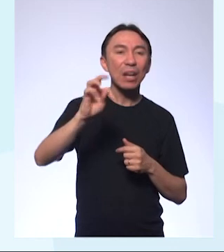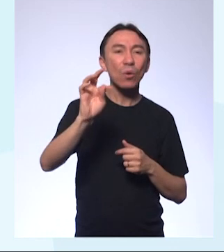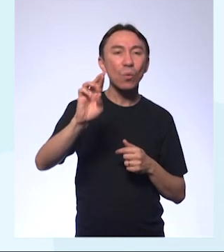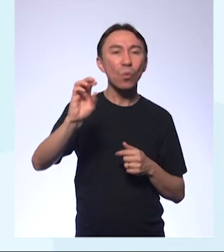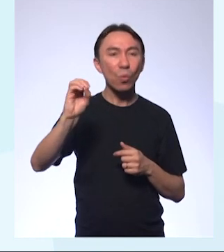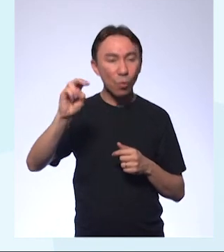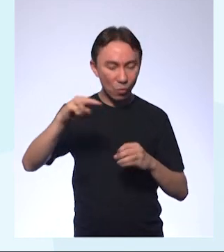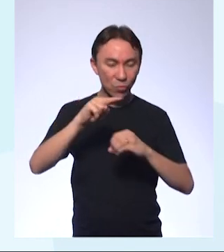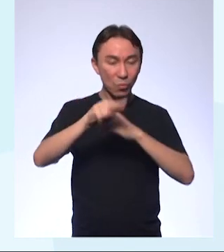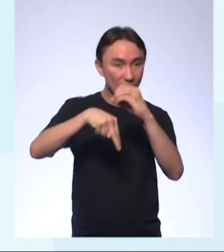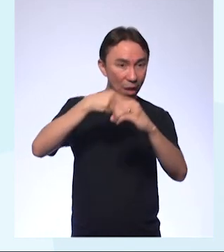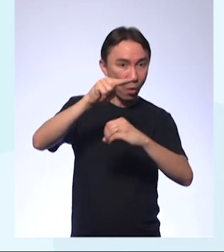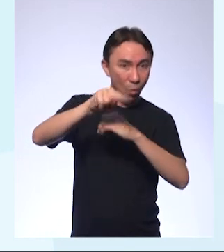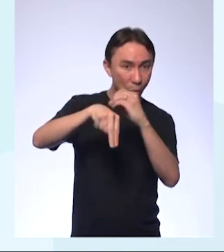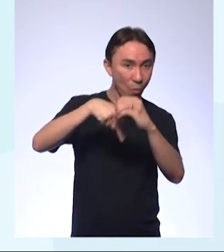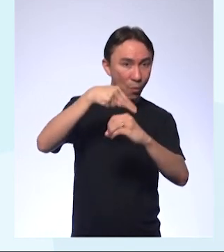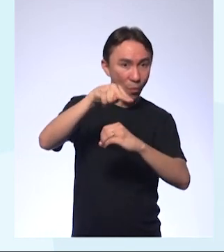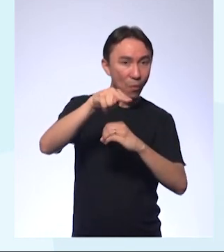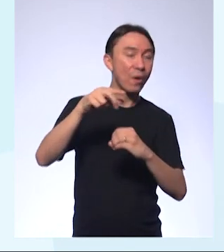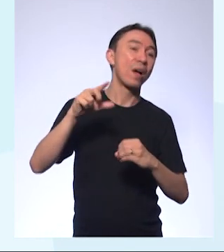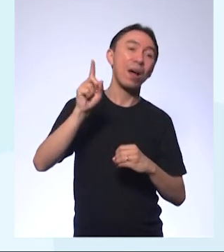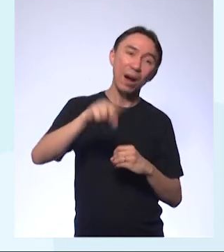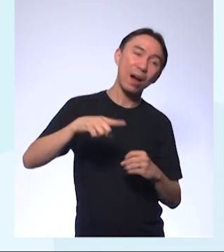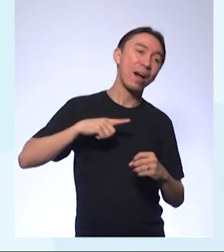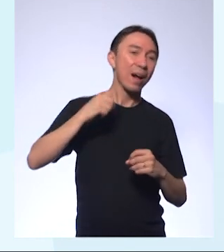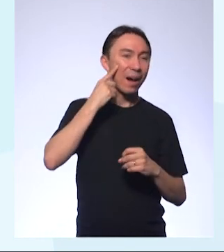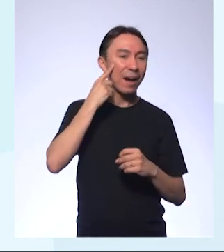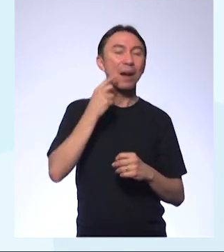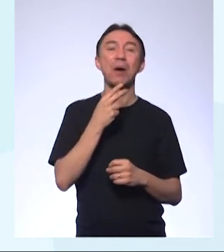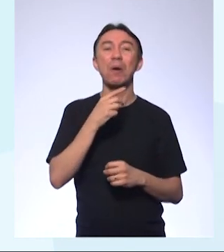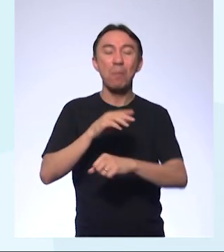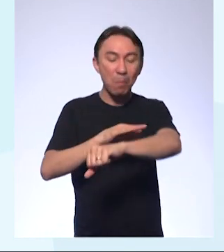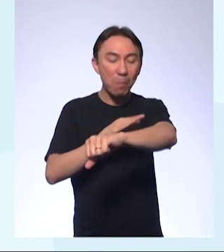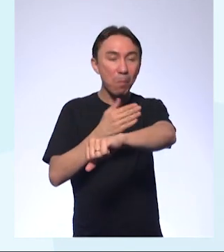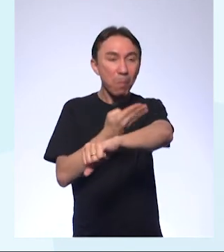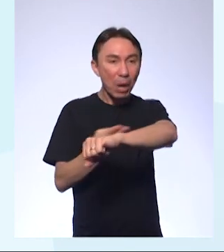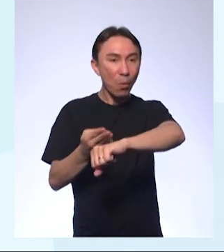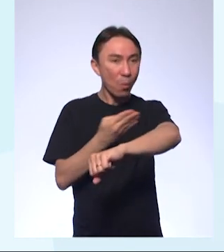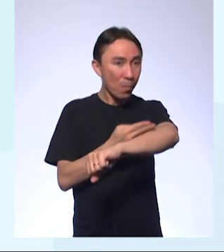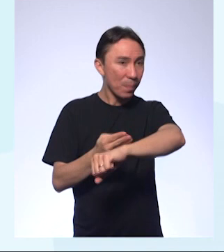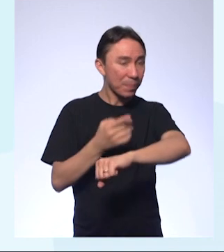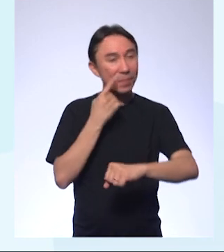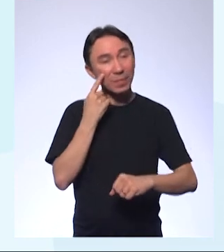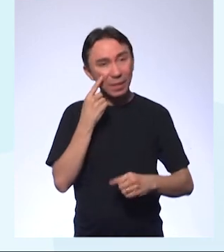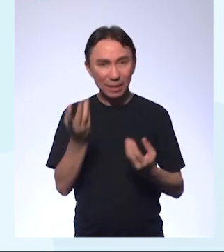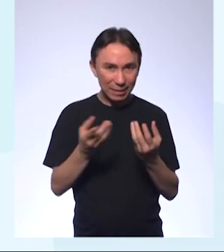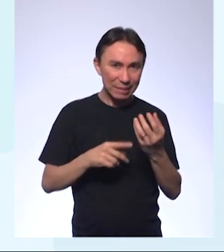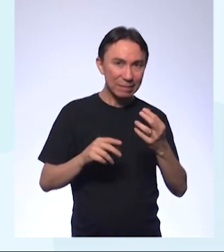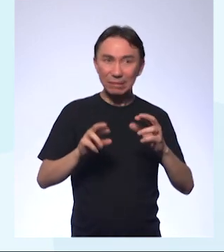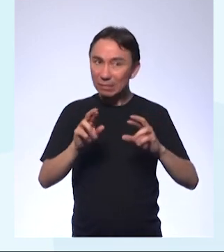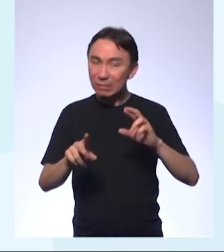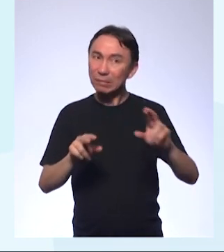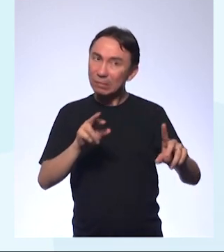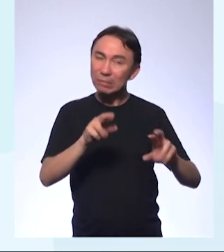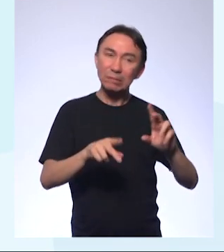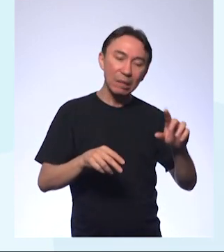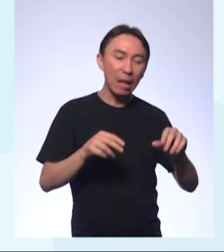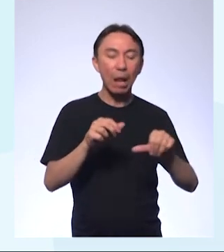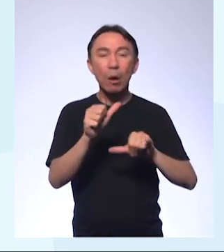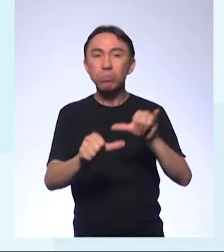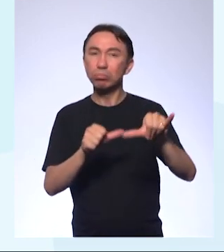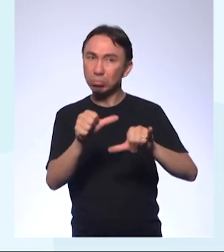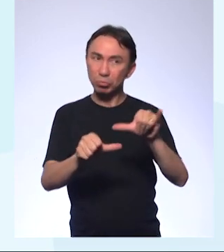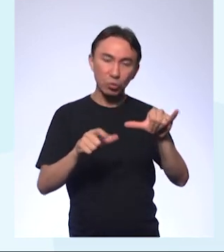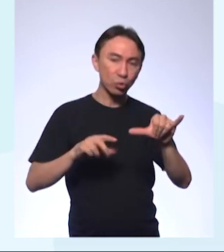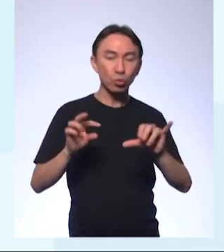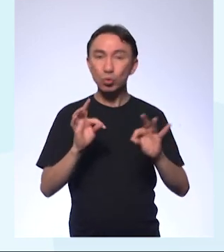ligação, essa intensidade com que essas atrações e repulsões acontecem, elas são diferentes. Então, não é igual para todos os